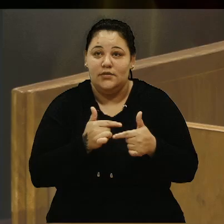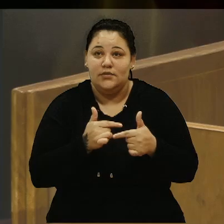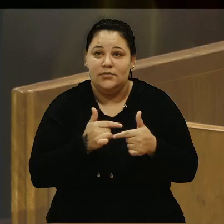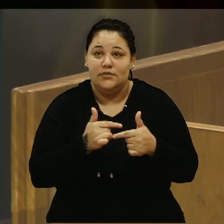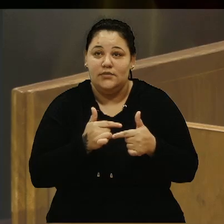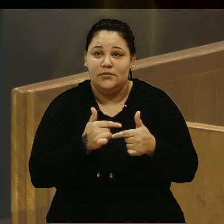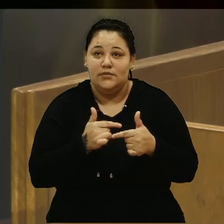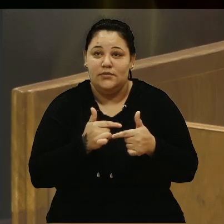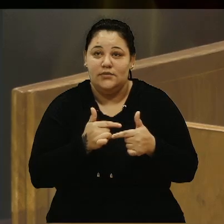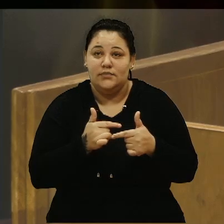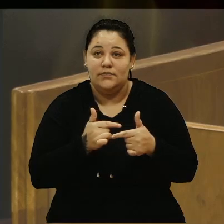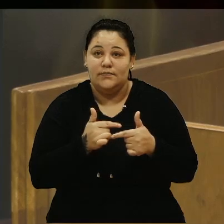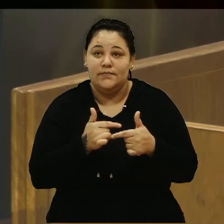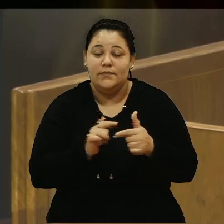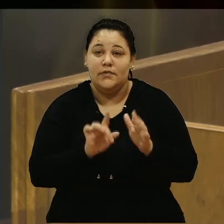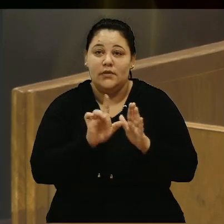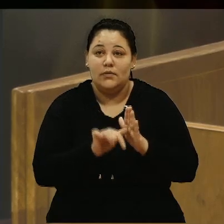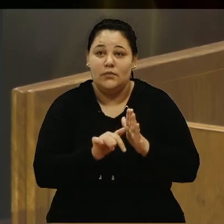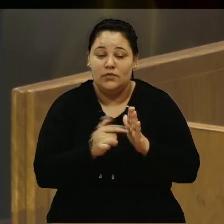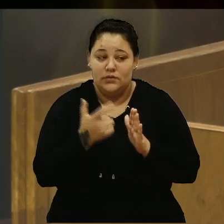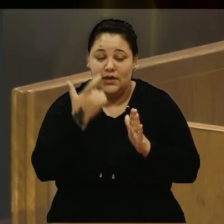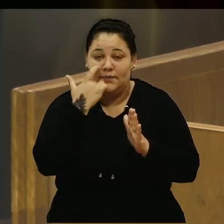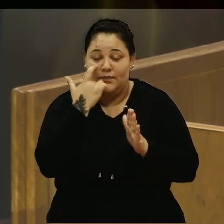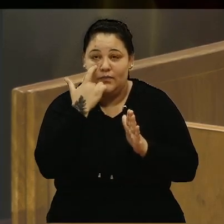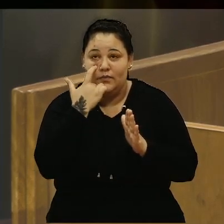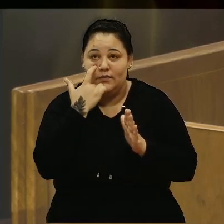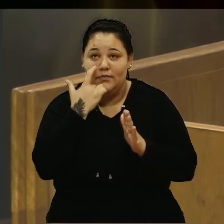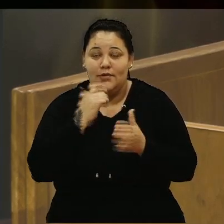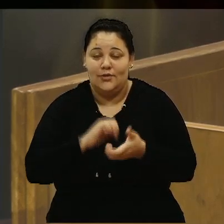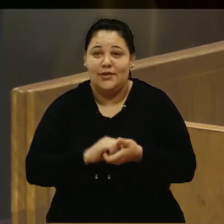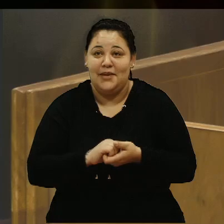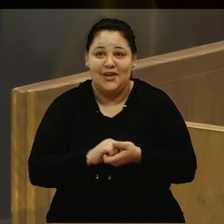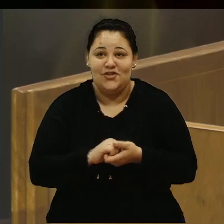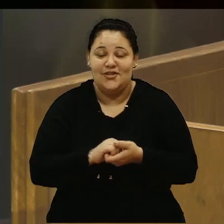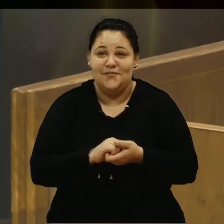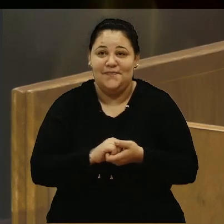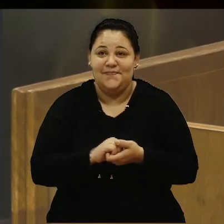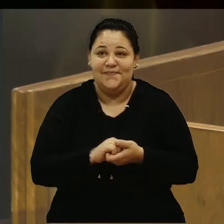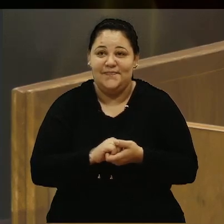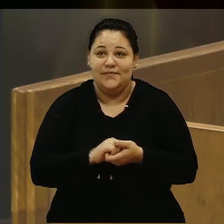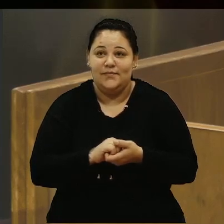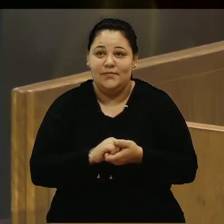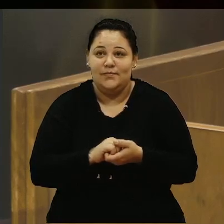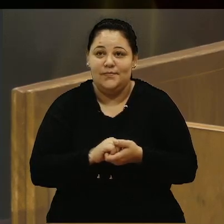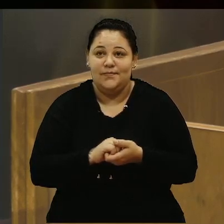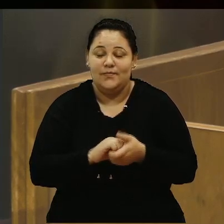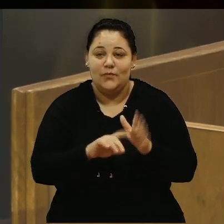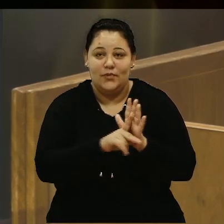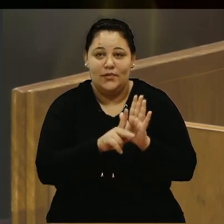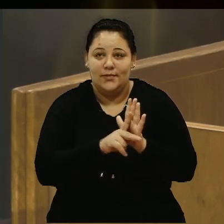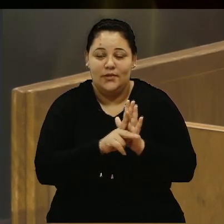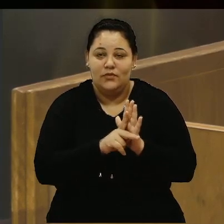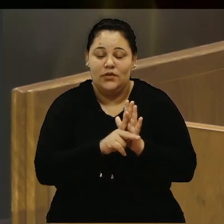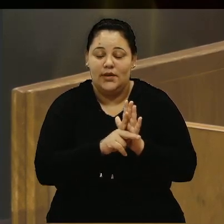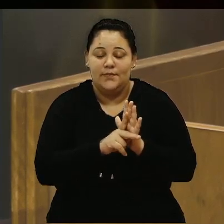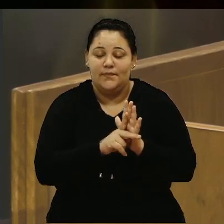horta, que depois aí nós vamos mostrar no vídeo, onde as crianças podem, as próprias crianças desenvolvem lá o